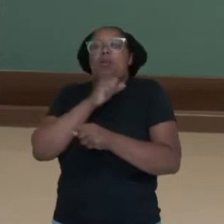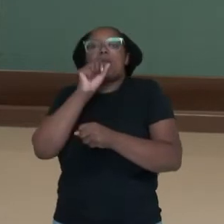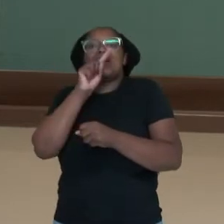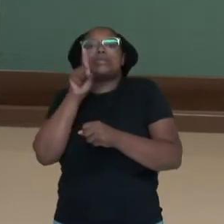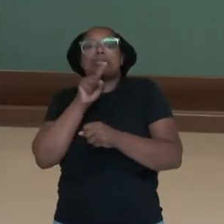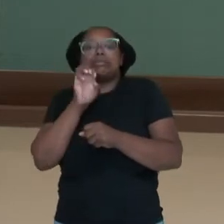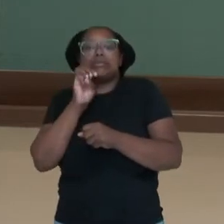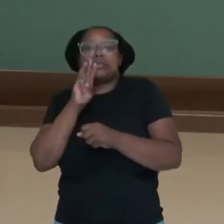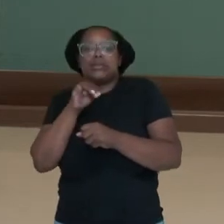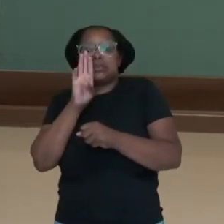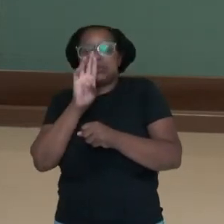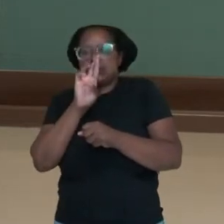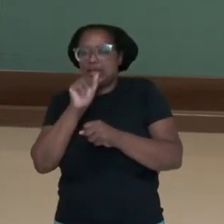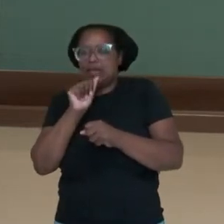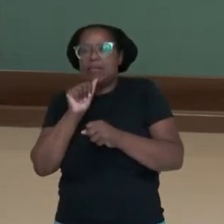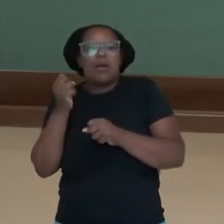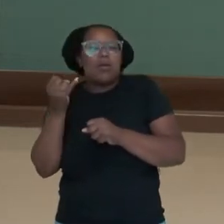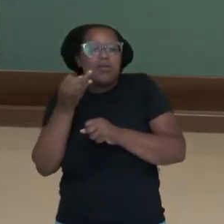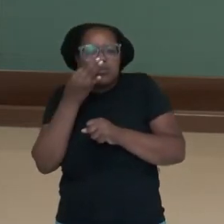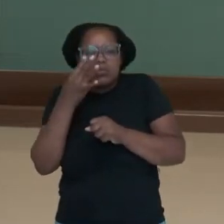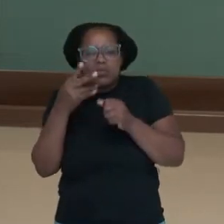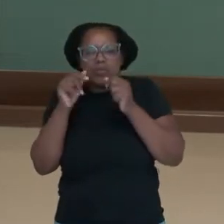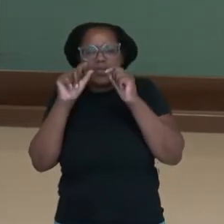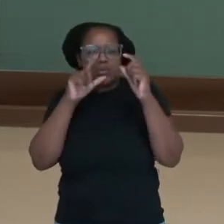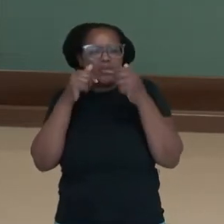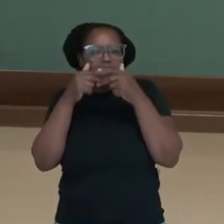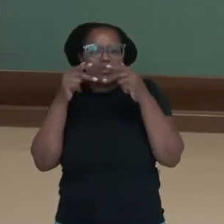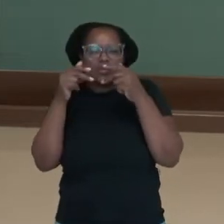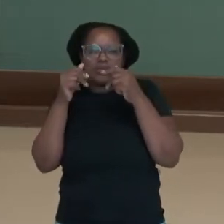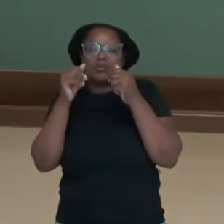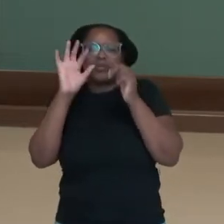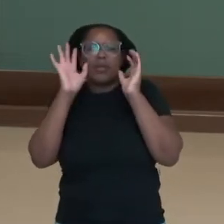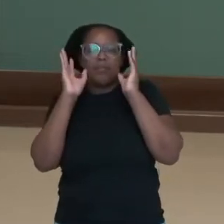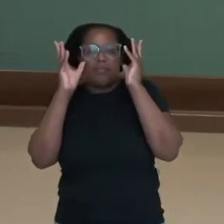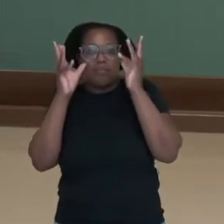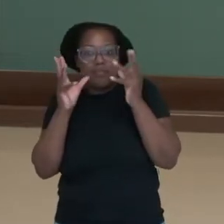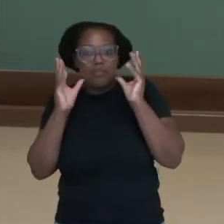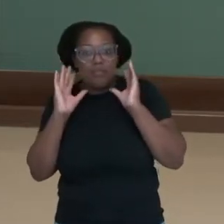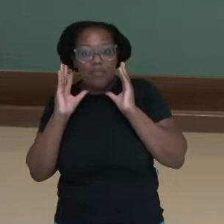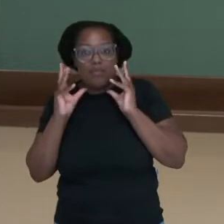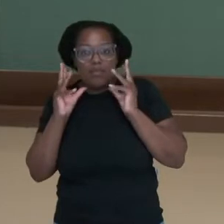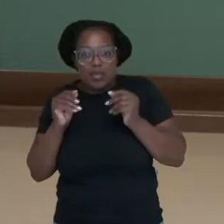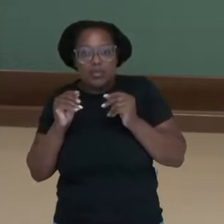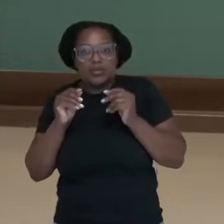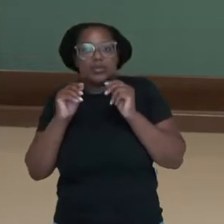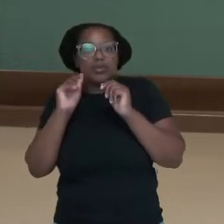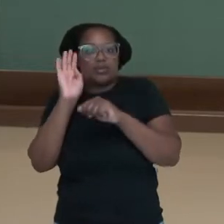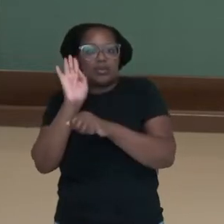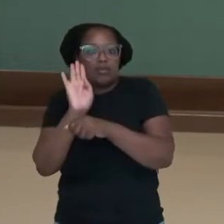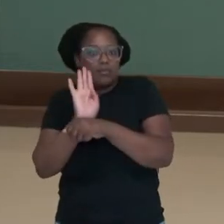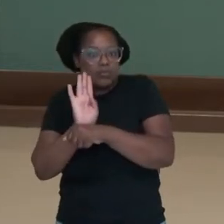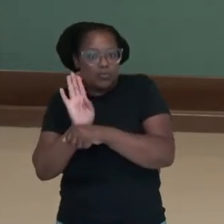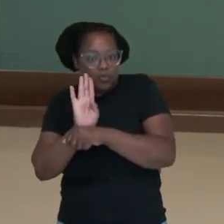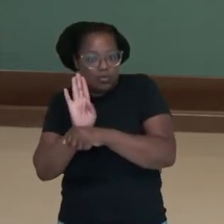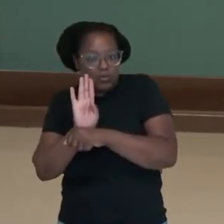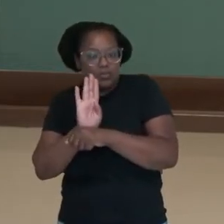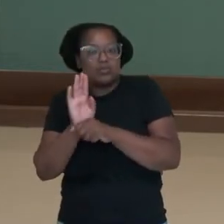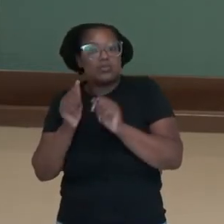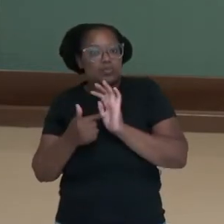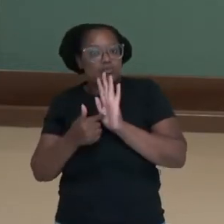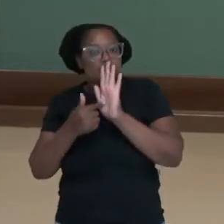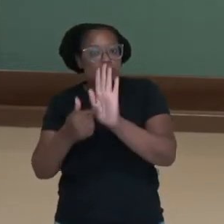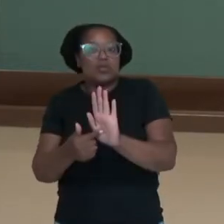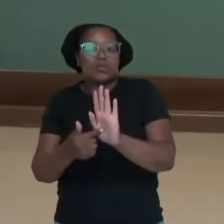seres dessa imagem vão se alimentar de outros seres que também estão nessa imagem, representando